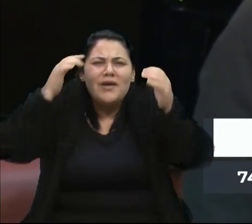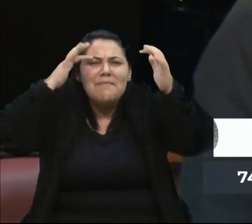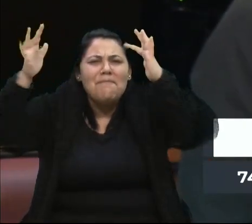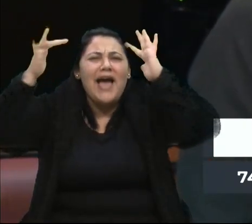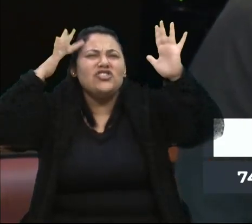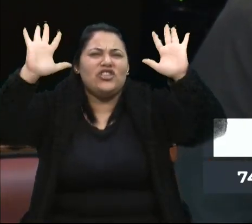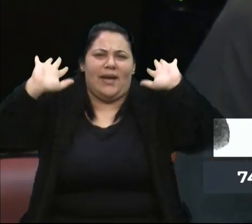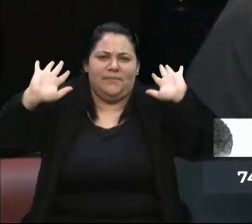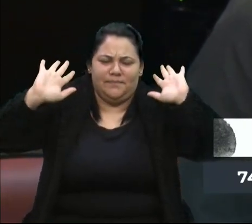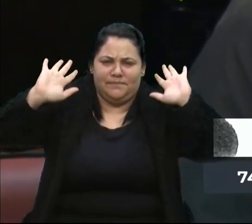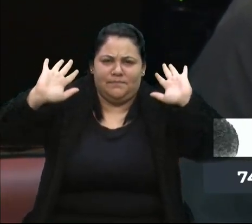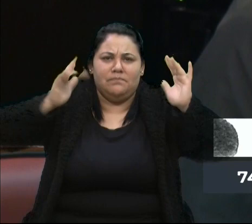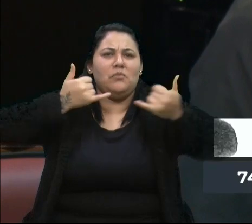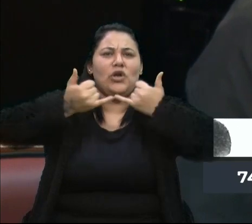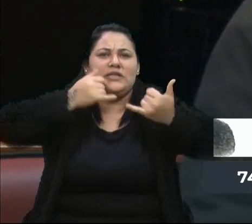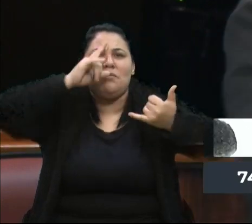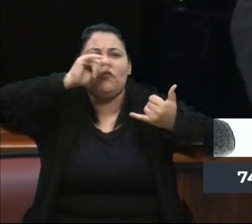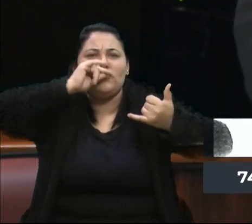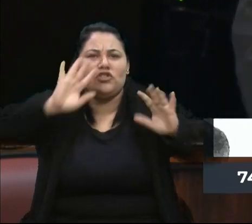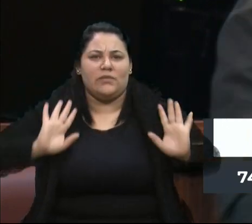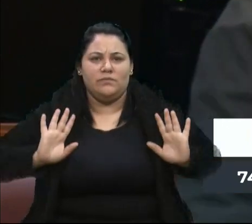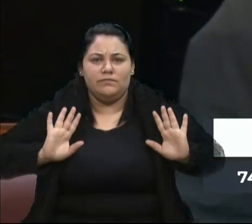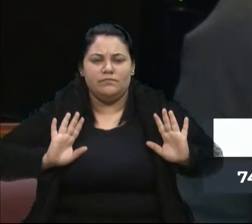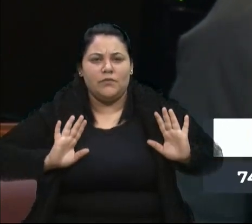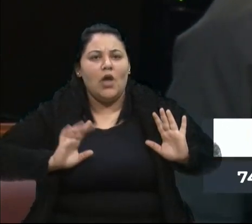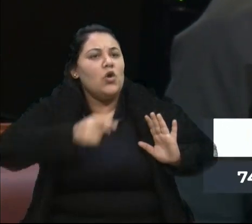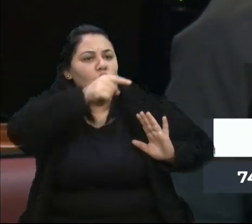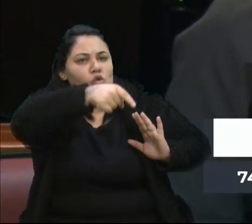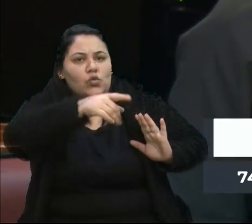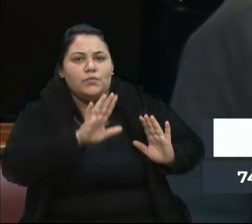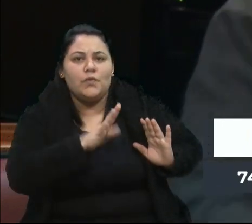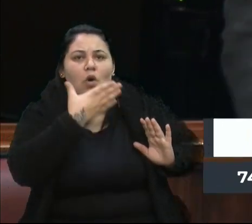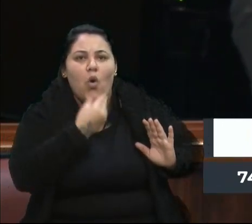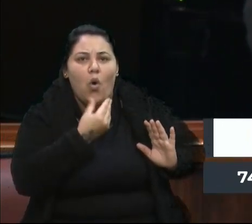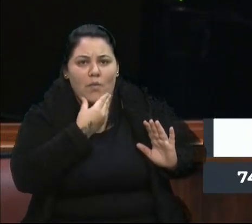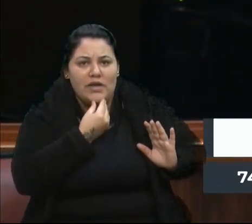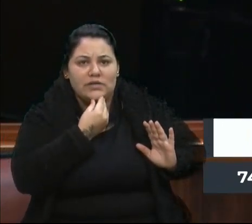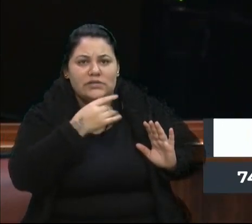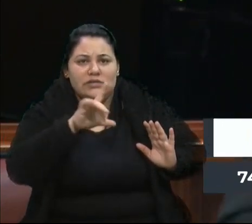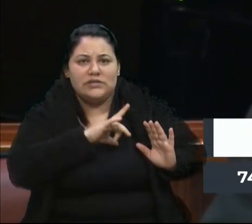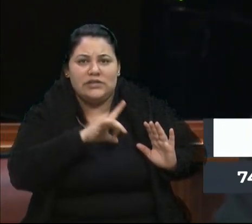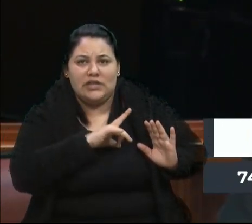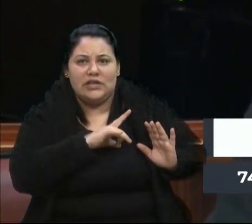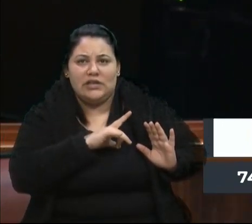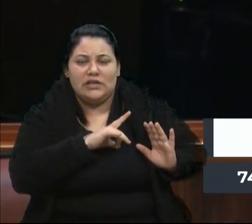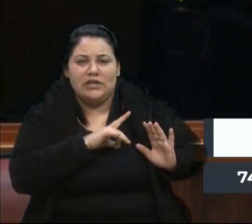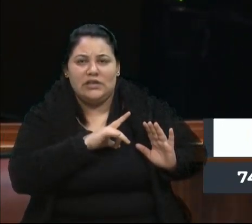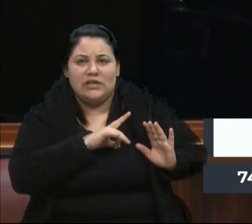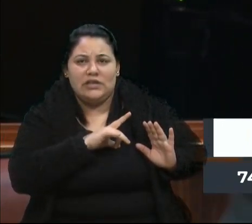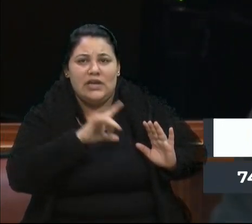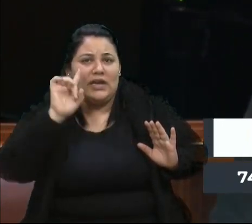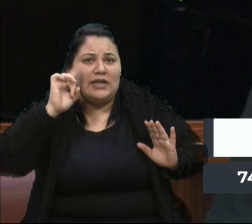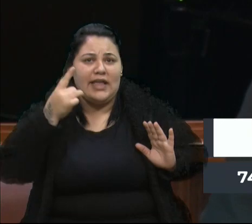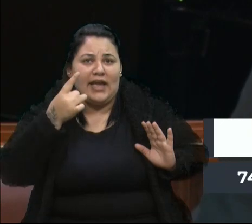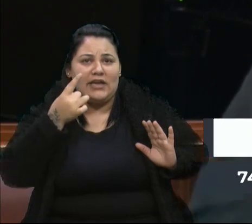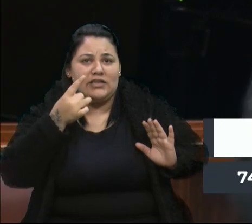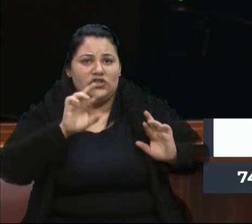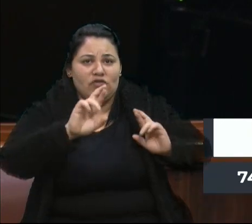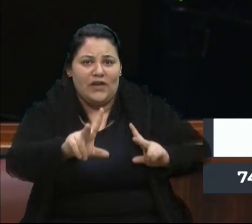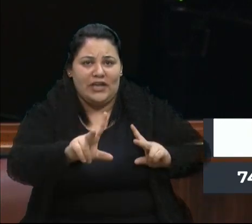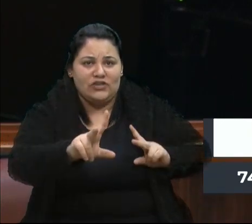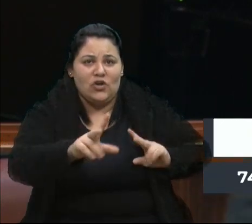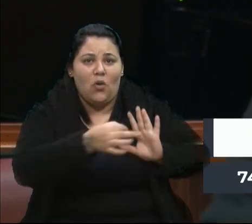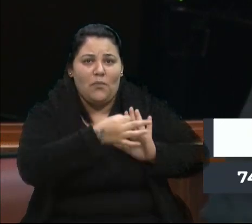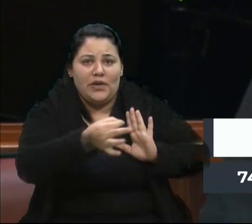Hipoteticamente, vereador Fantinel, o senhor, que é um homem que nós temos oposição em muitas ideias, mas um homem respeitoso.